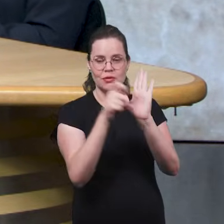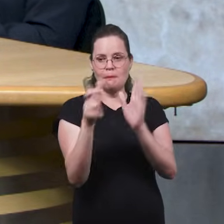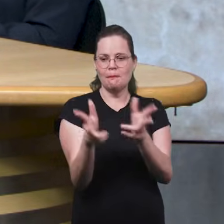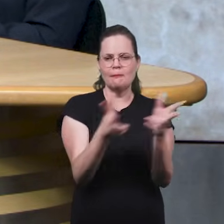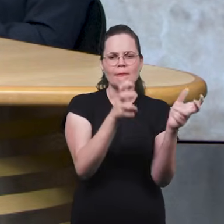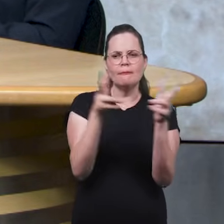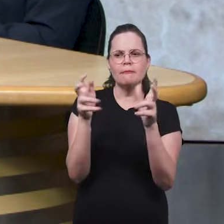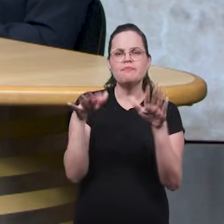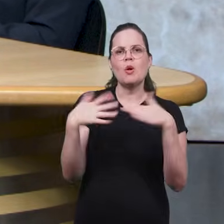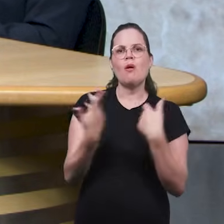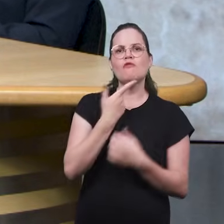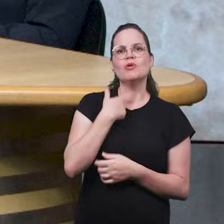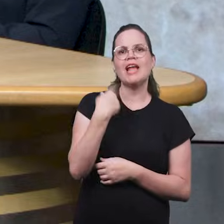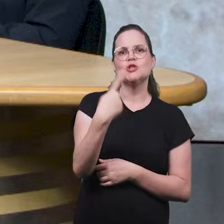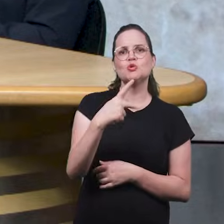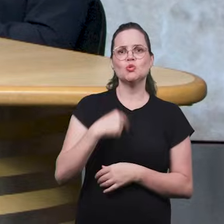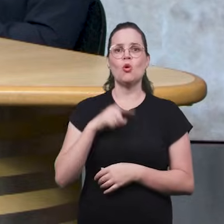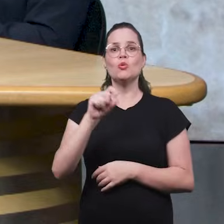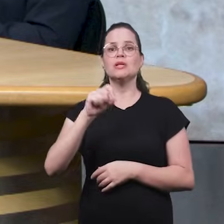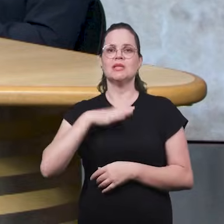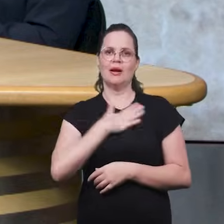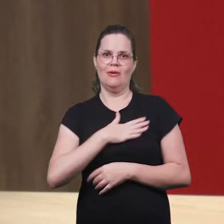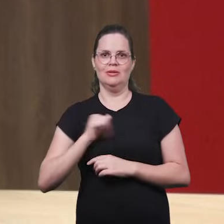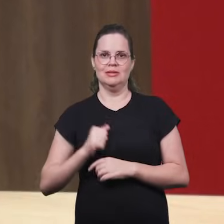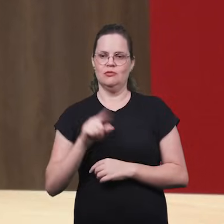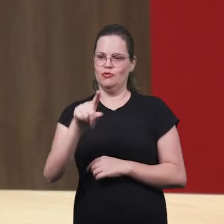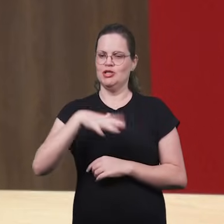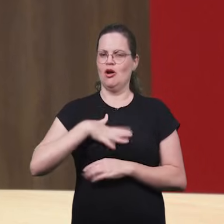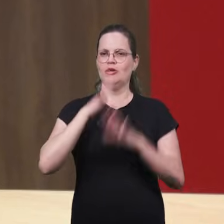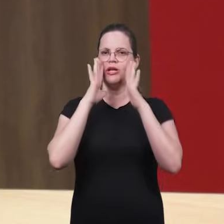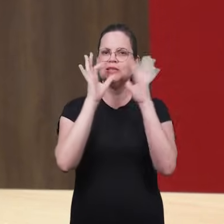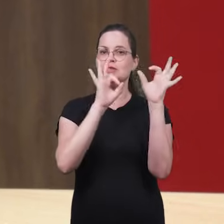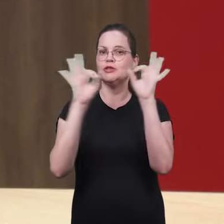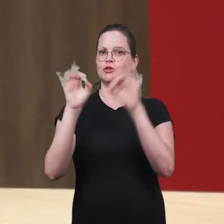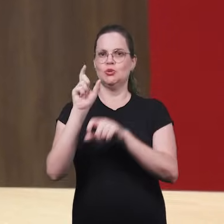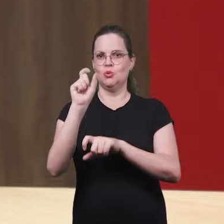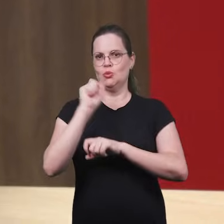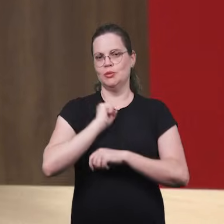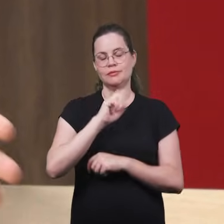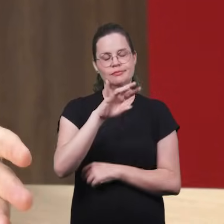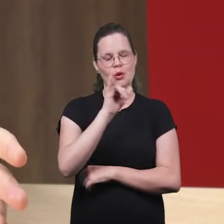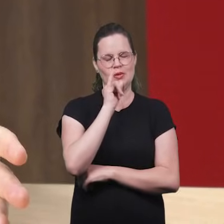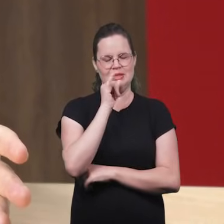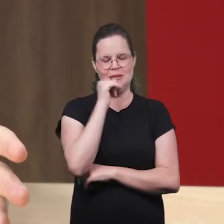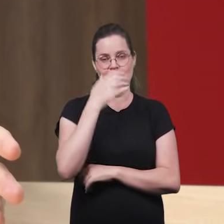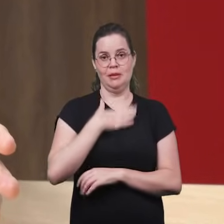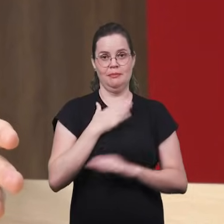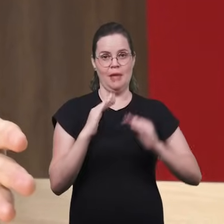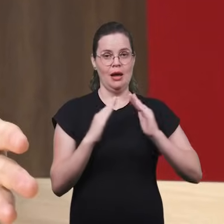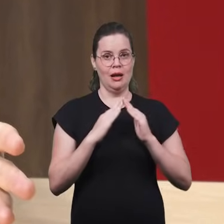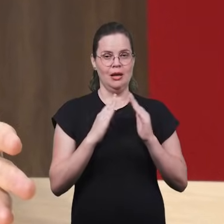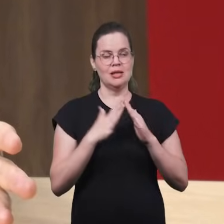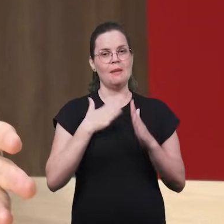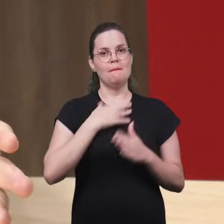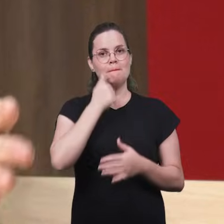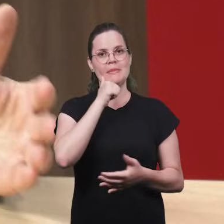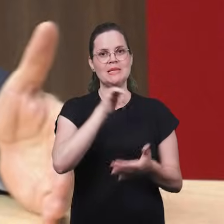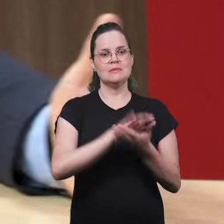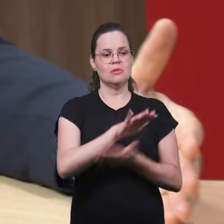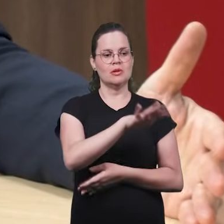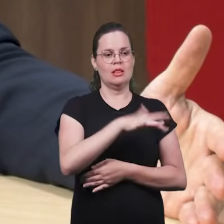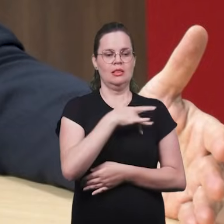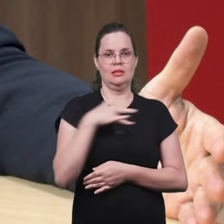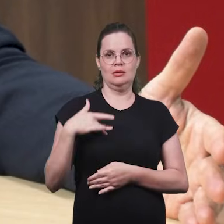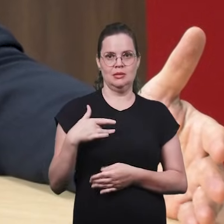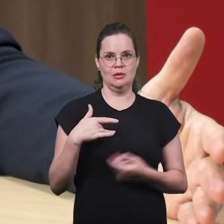identificando quais são os seus gostos. O que é que você gosta de assistir? Por exemplo, na minha casa, a minha esposa